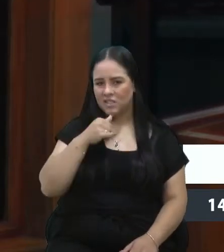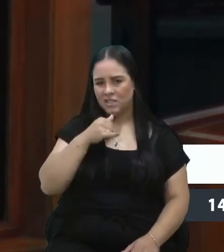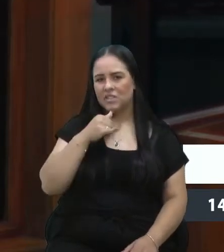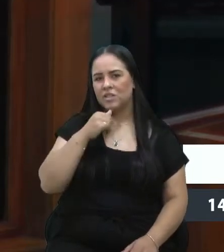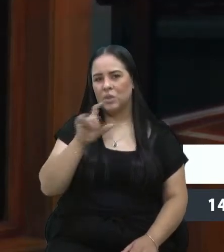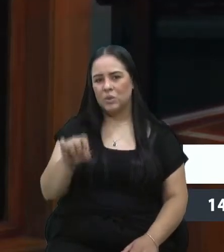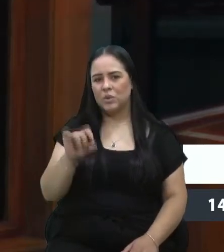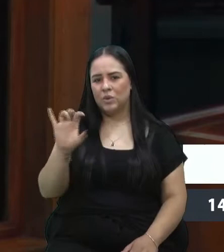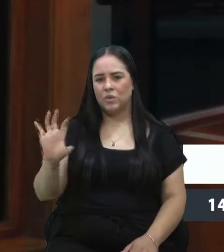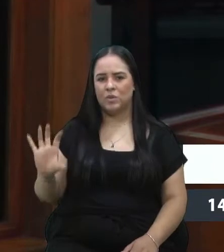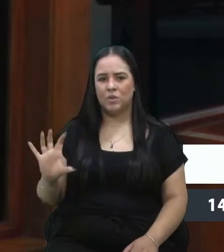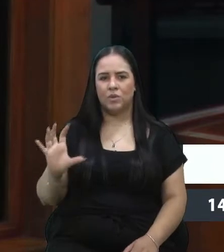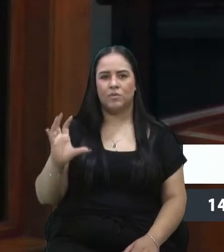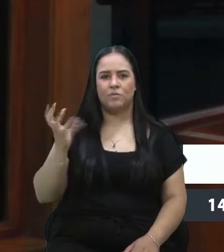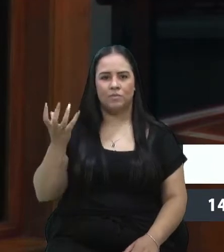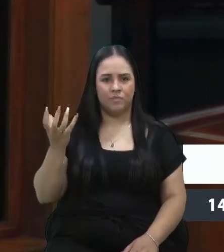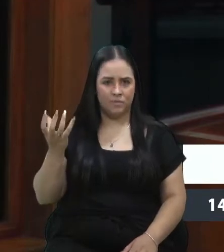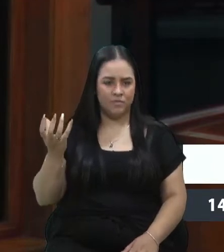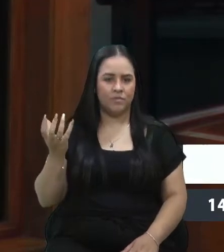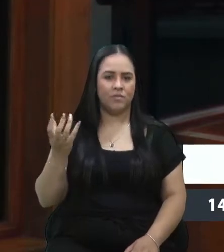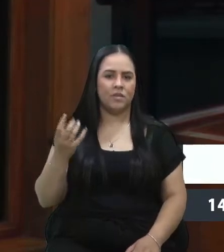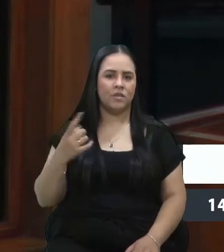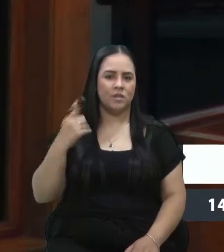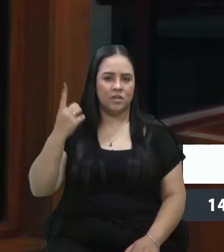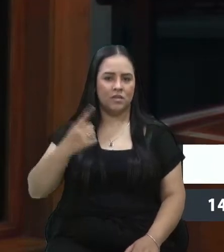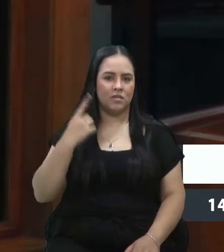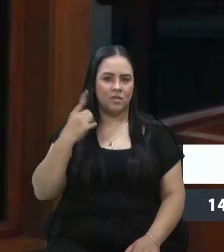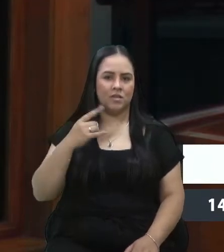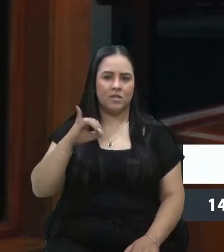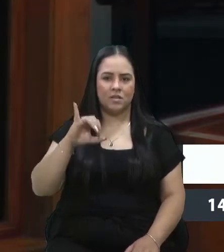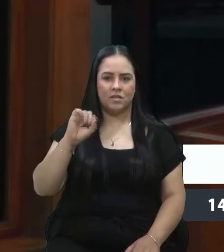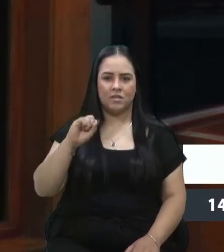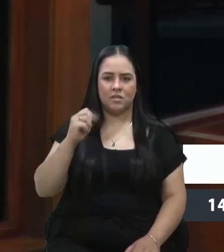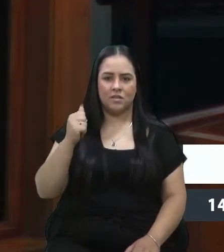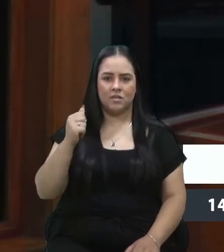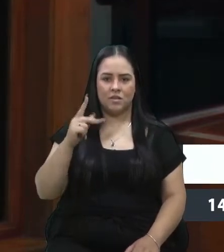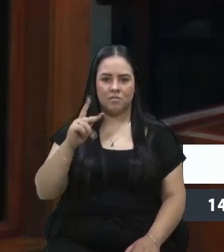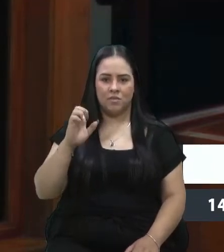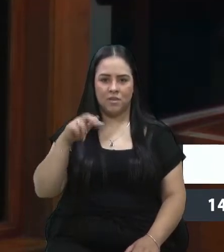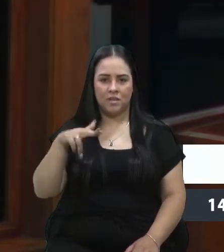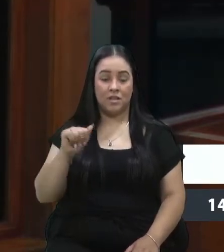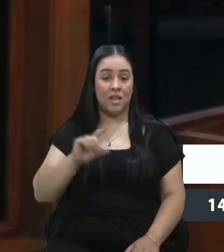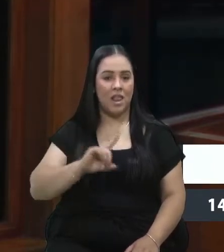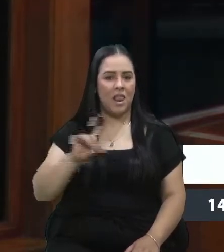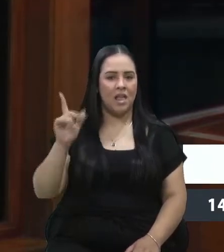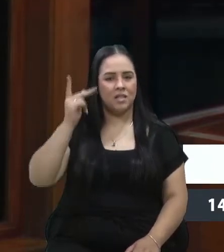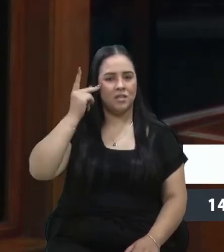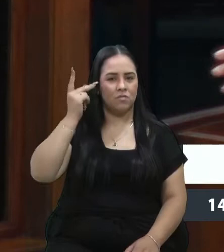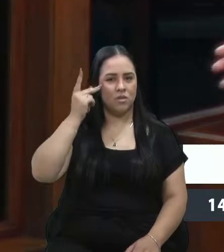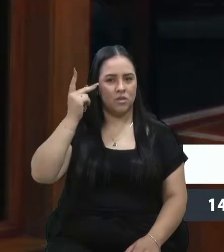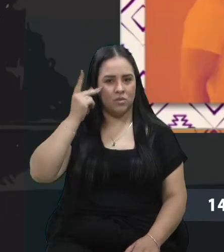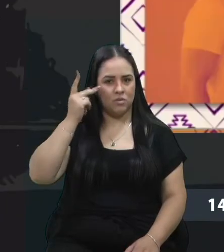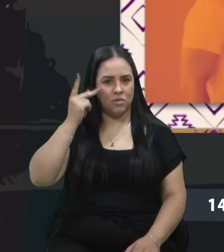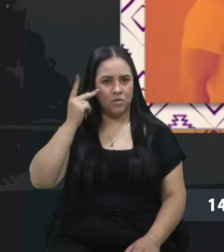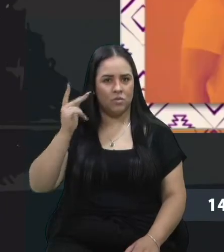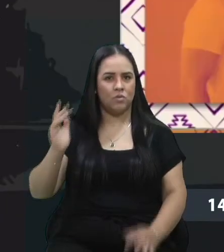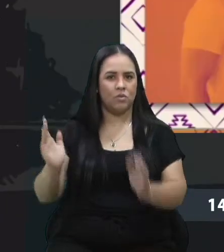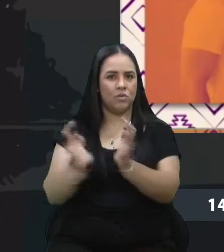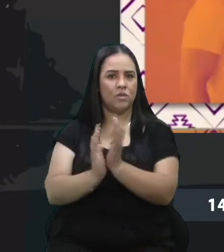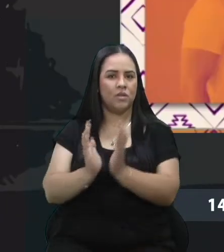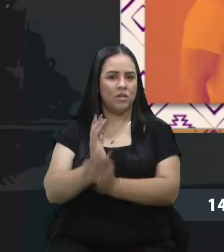episódio ocorrido com a deputada Isa Pena, deputada do PSOL em São Paulo, onde o colega